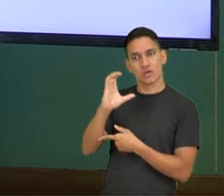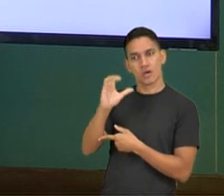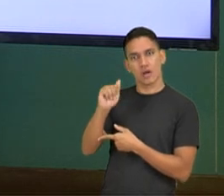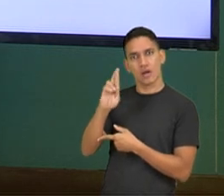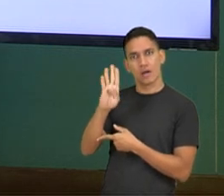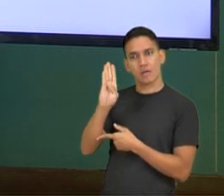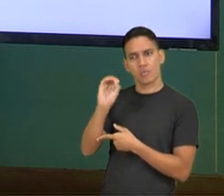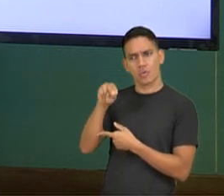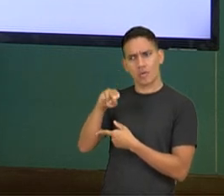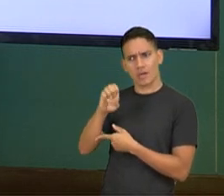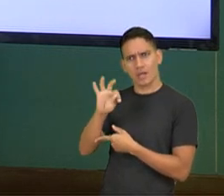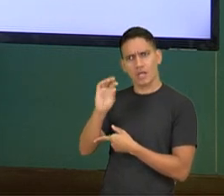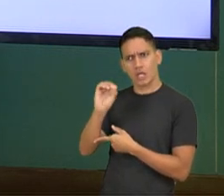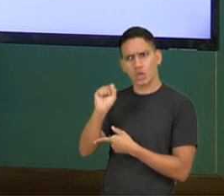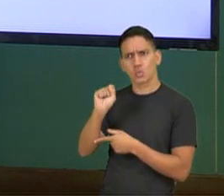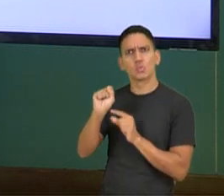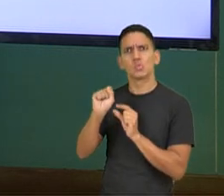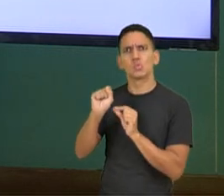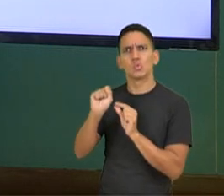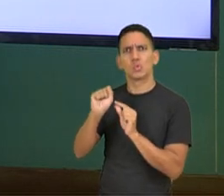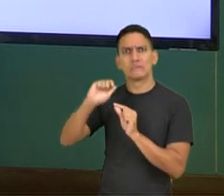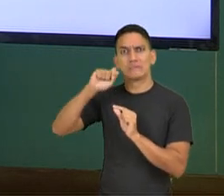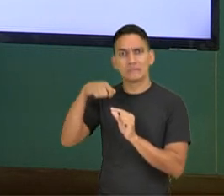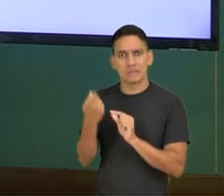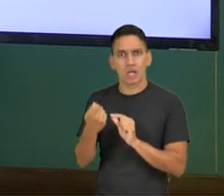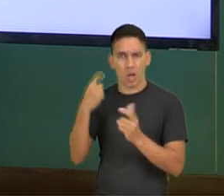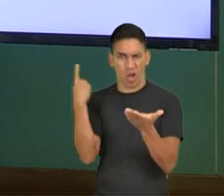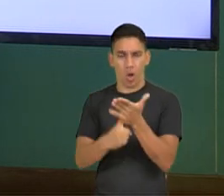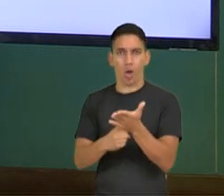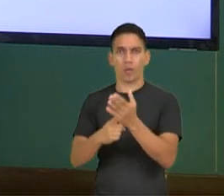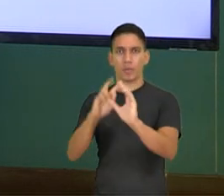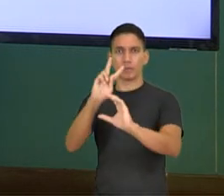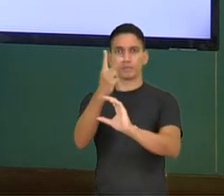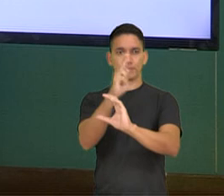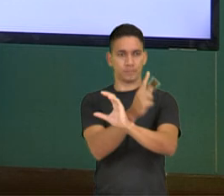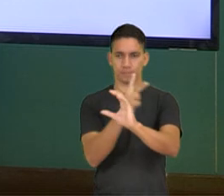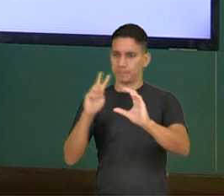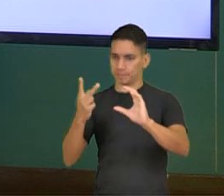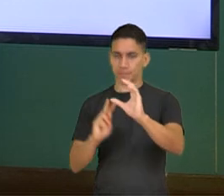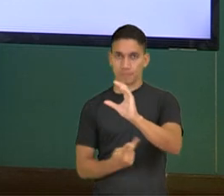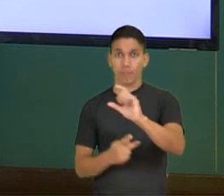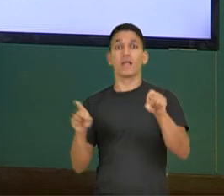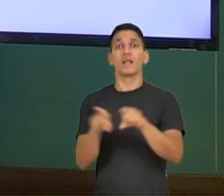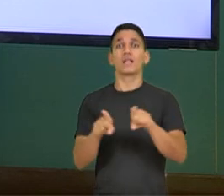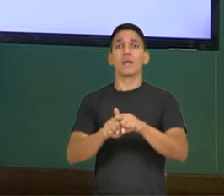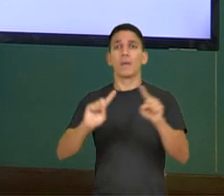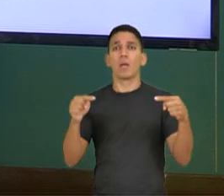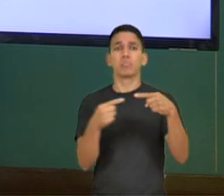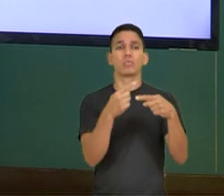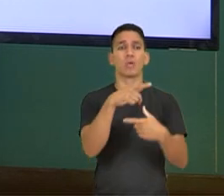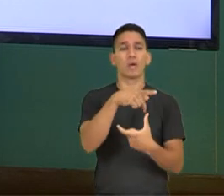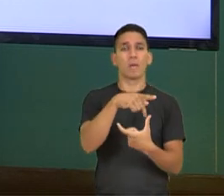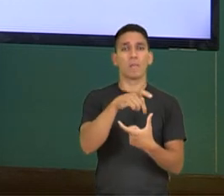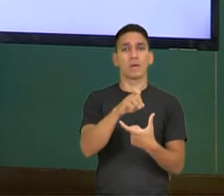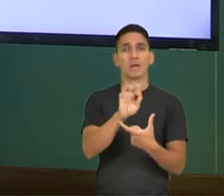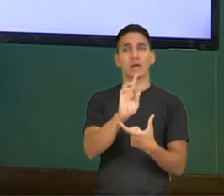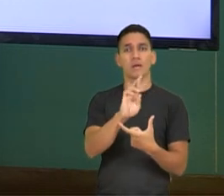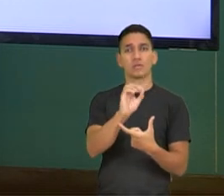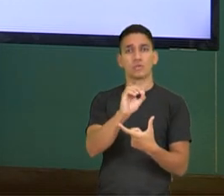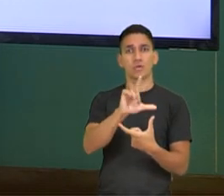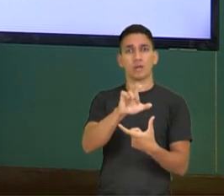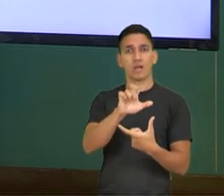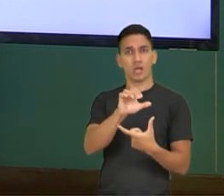principal fonte que é o petróleo. Bom, como objetivo nesta aula, nós